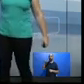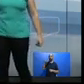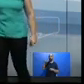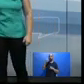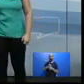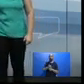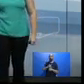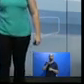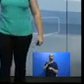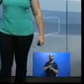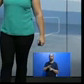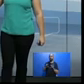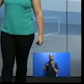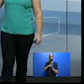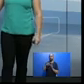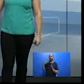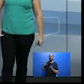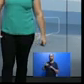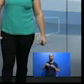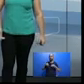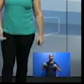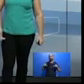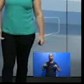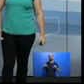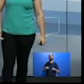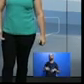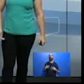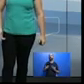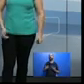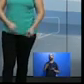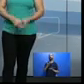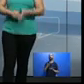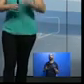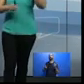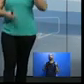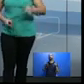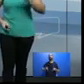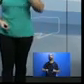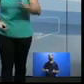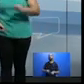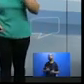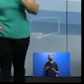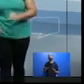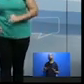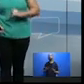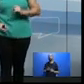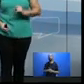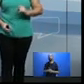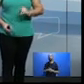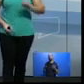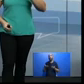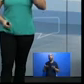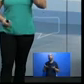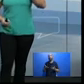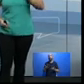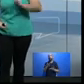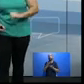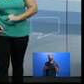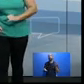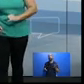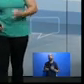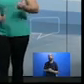desses personagens aqui, pessoal, quem levou a pior? Quem leva a pior até hoje? Quem